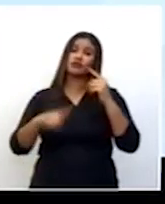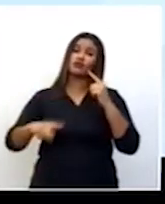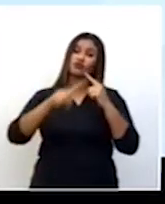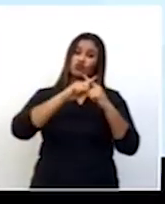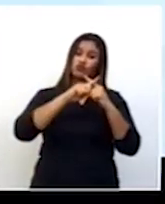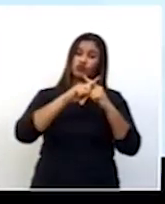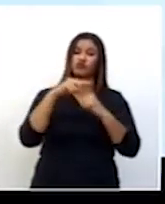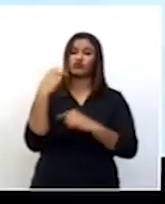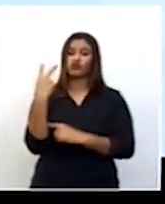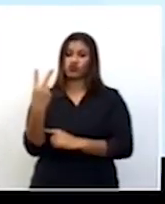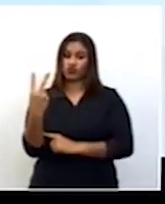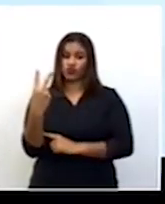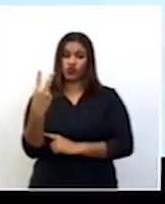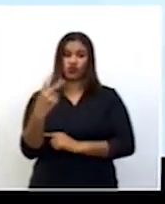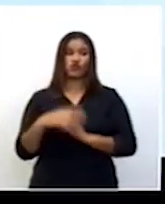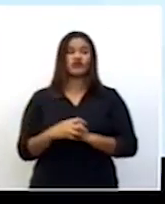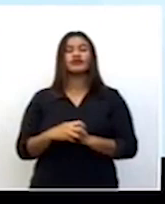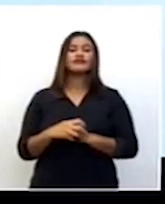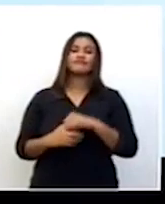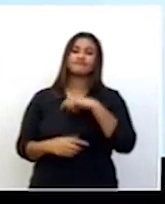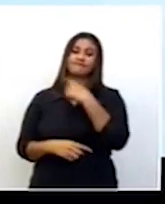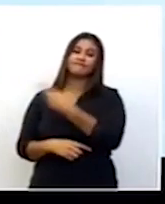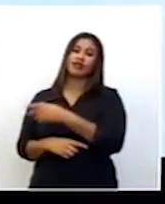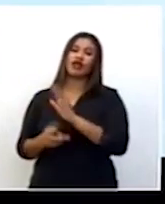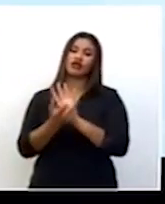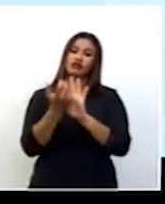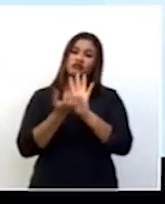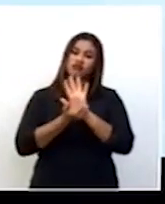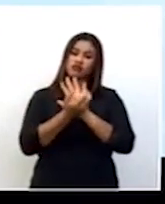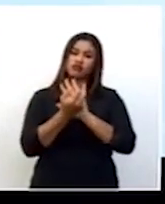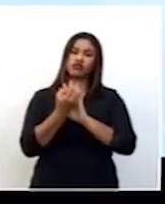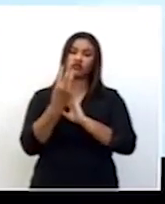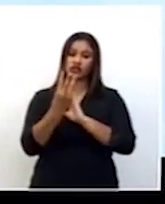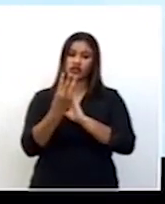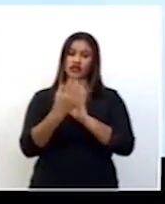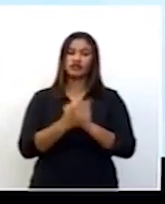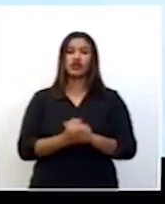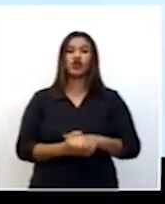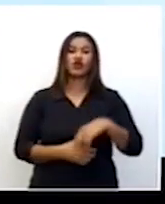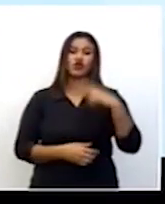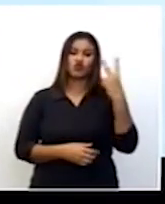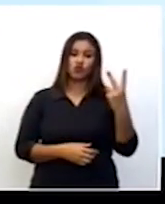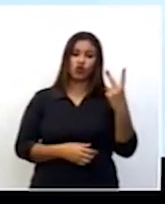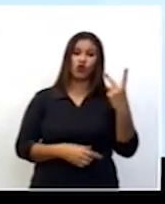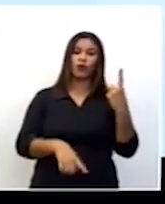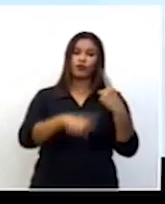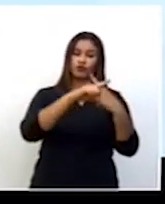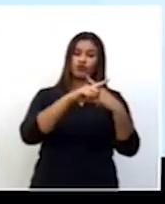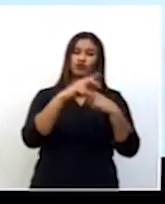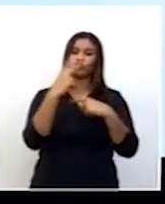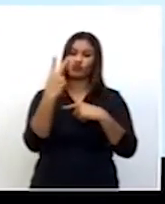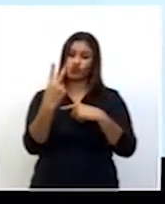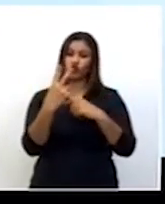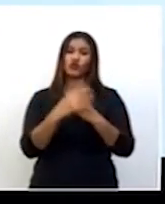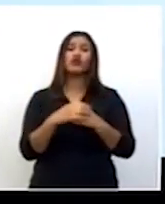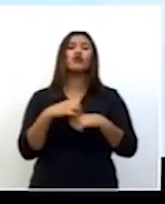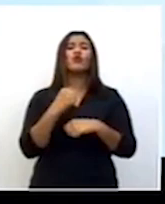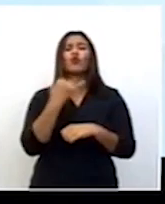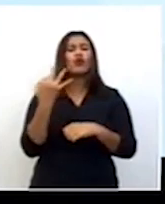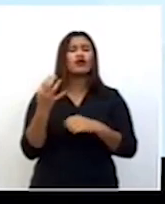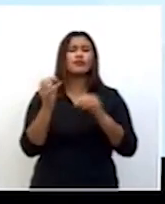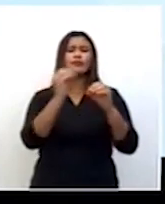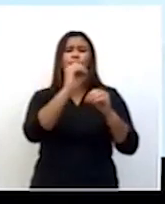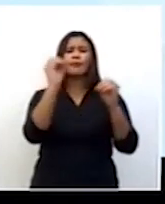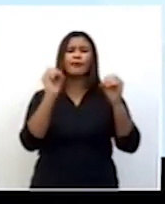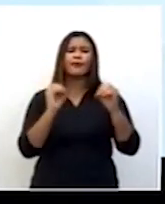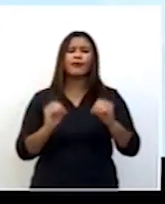Isso. Então, na figura 3 eu vou ter 4 bolinhas. Da 2 para 3 eu multipliquei por 2 de novo. Aí eu vou ter quantas bolinhas na